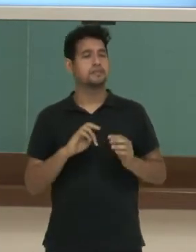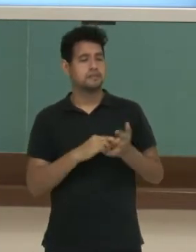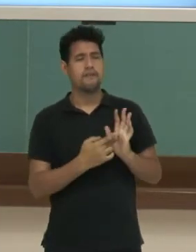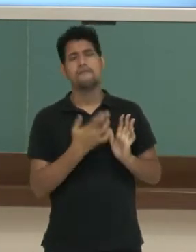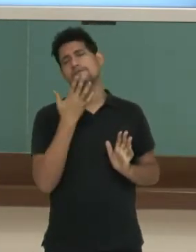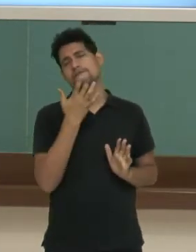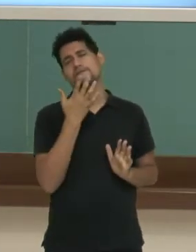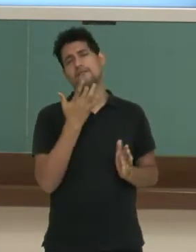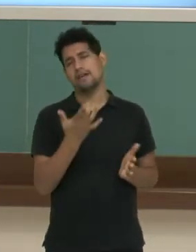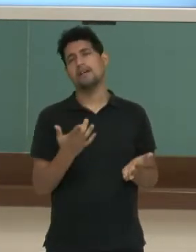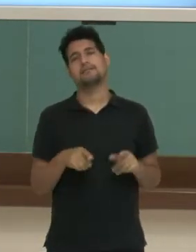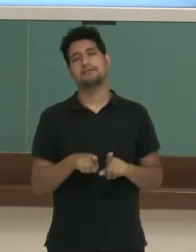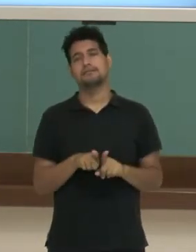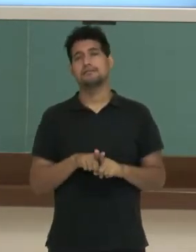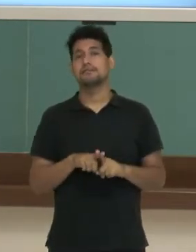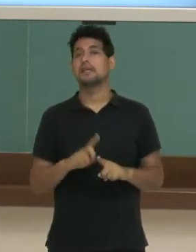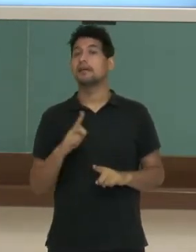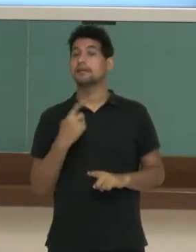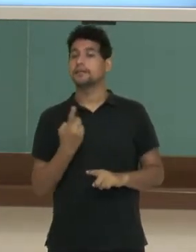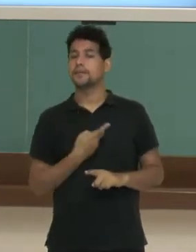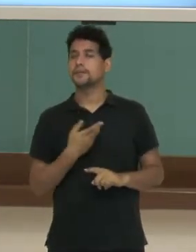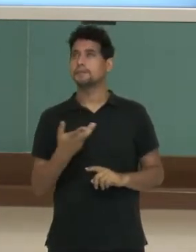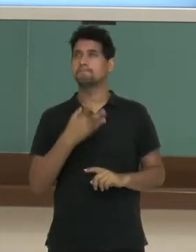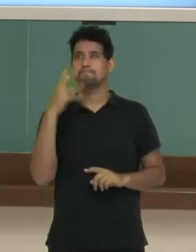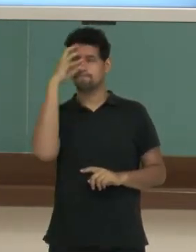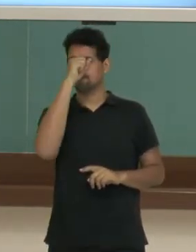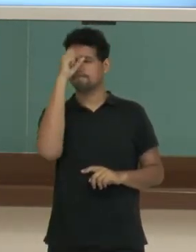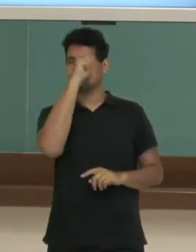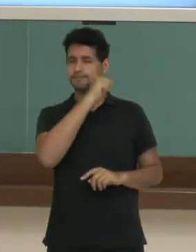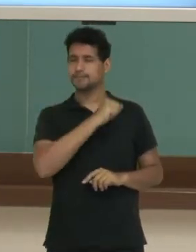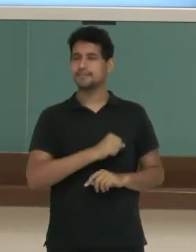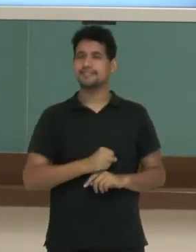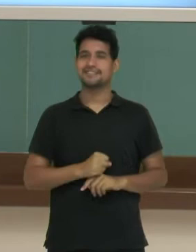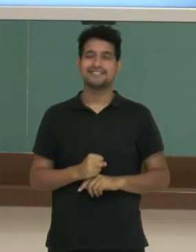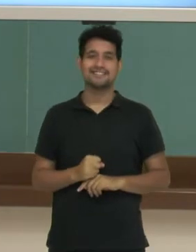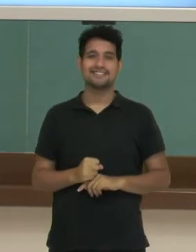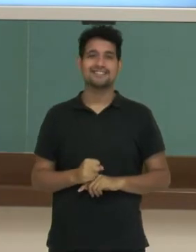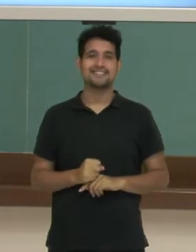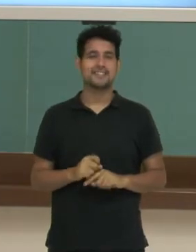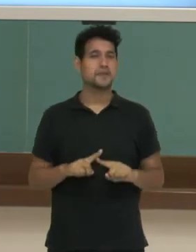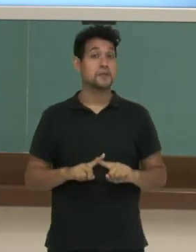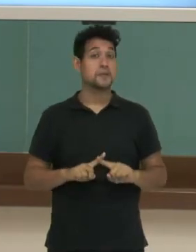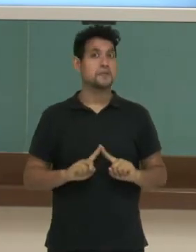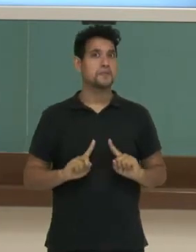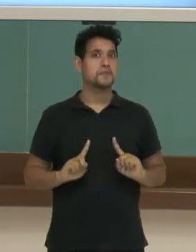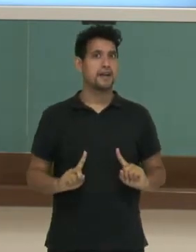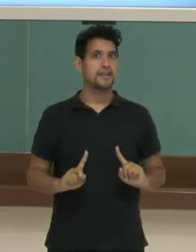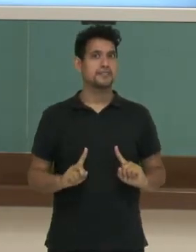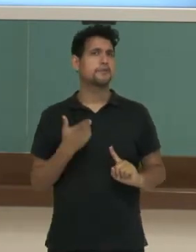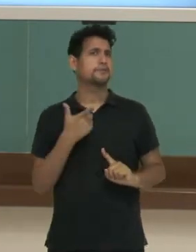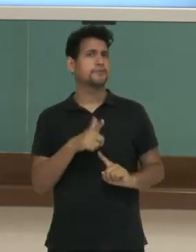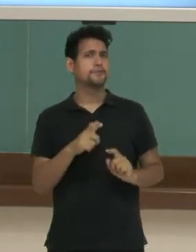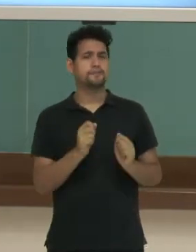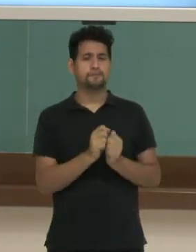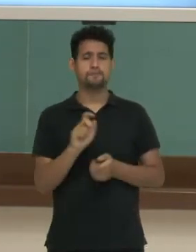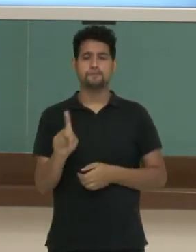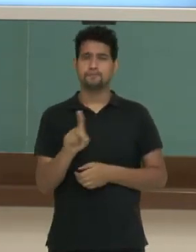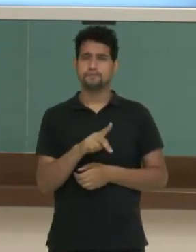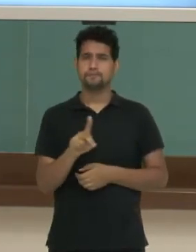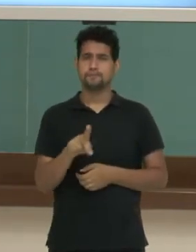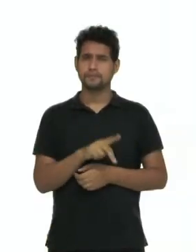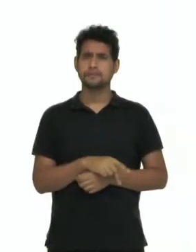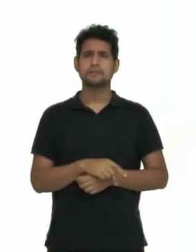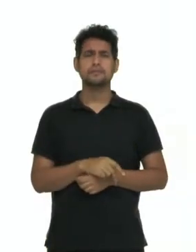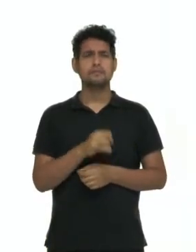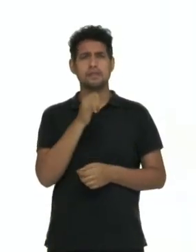facilita bastante, não é? Agiliza o nosso cálculo, olha só, tá bom? Então, gente, continuando aqui com a professora, olha só.